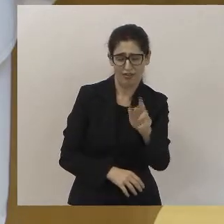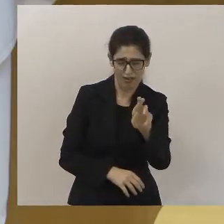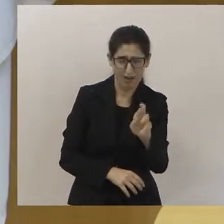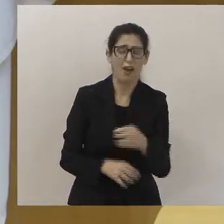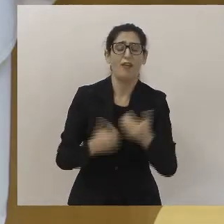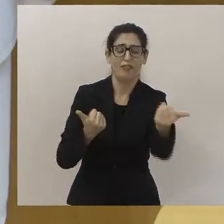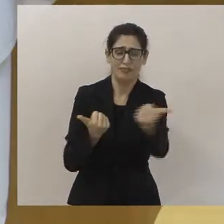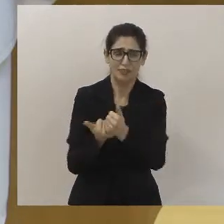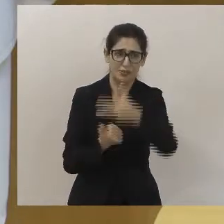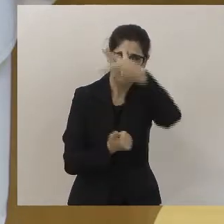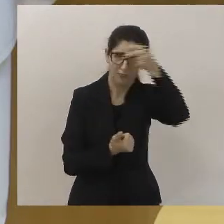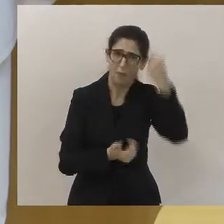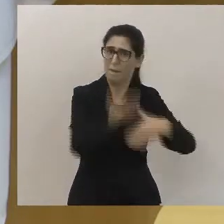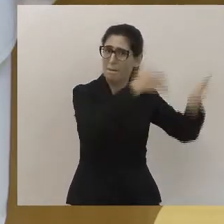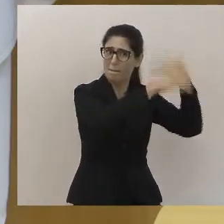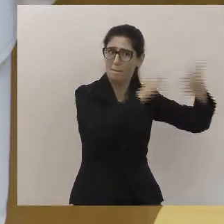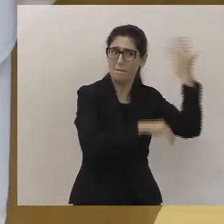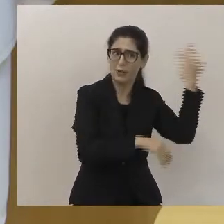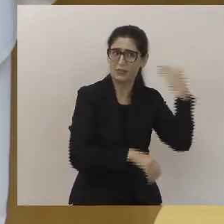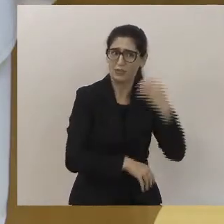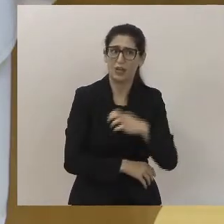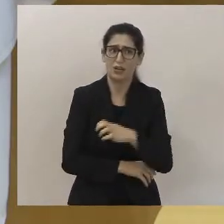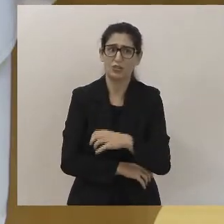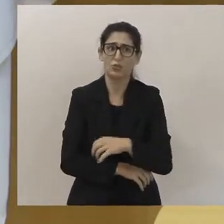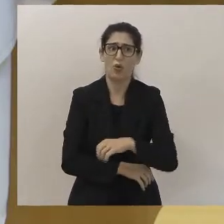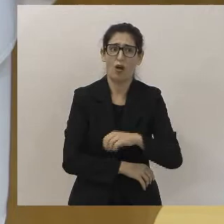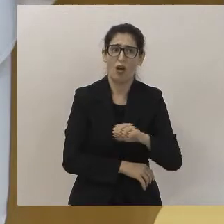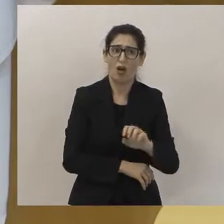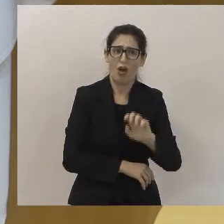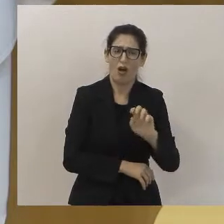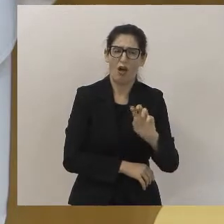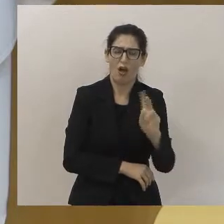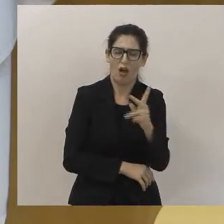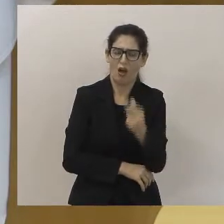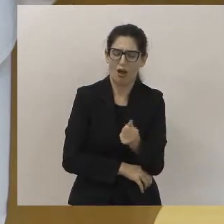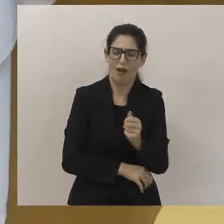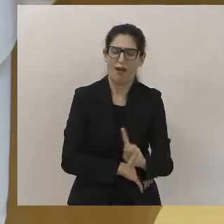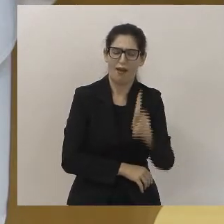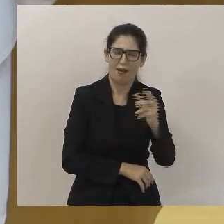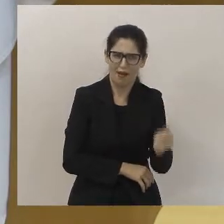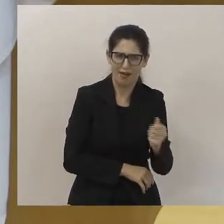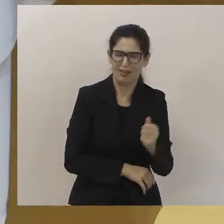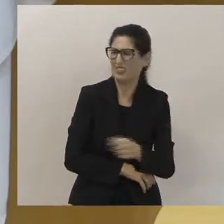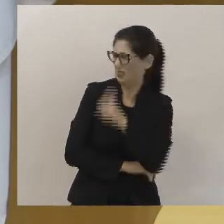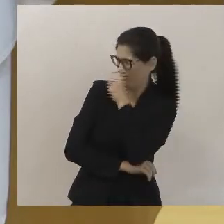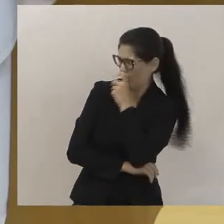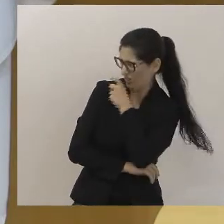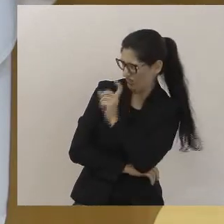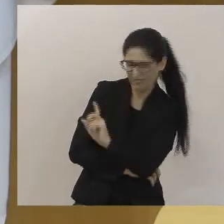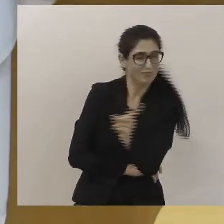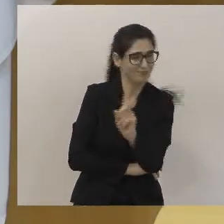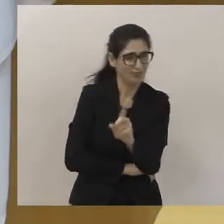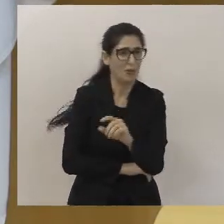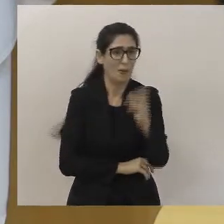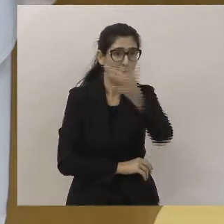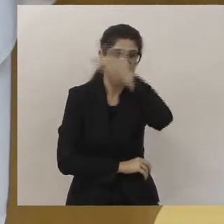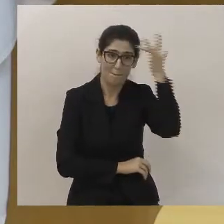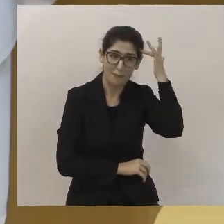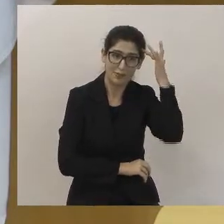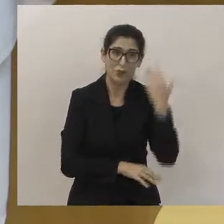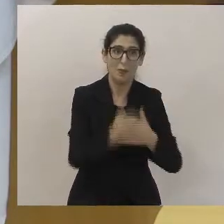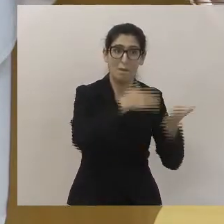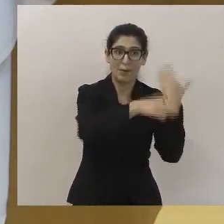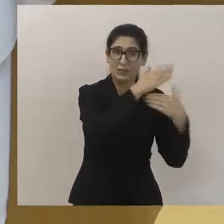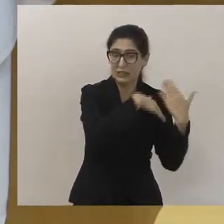racca na época era vereador do psdb fernando é testemunha se eu estiver mentindo pode falar que o fernando quer jogar pro ar não fazia casa